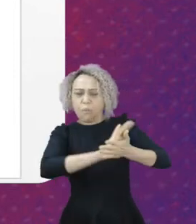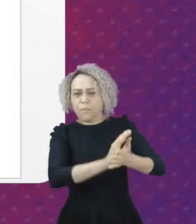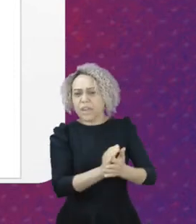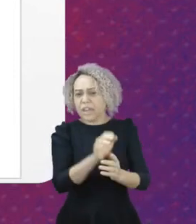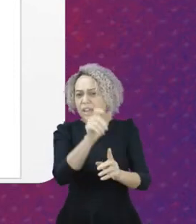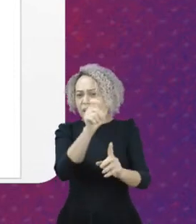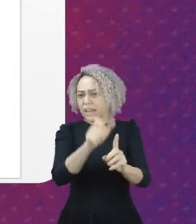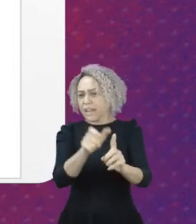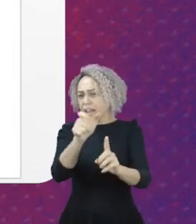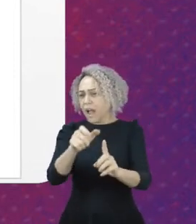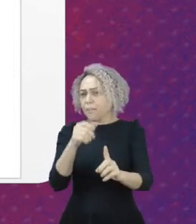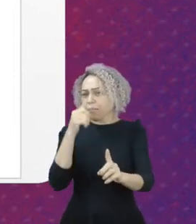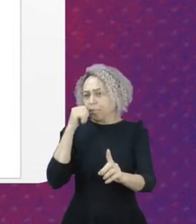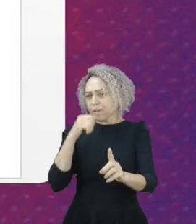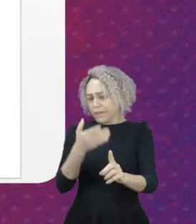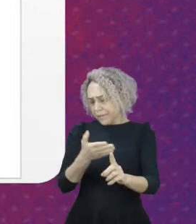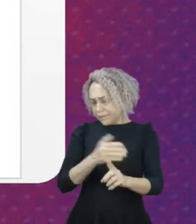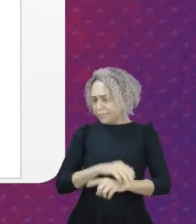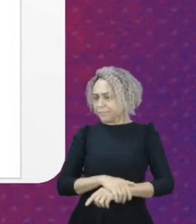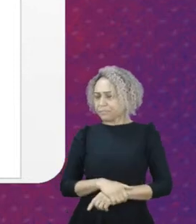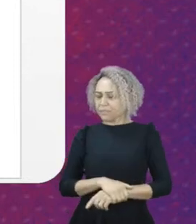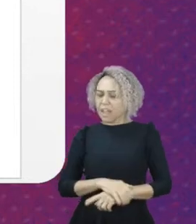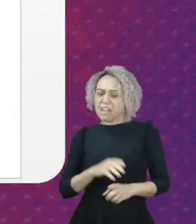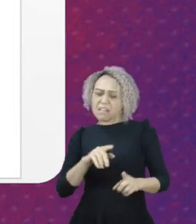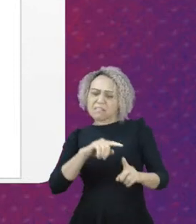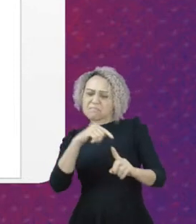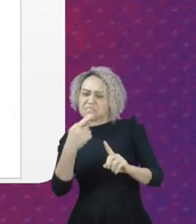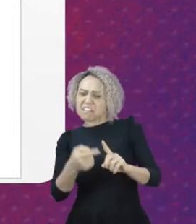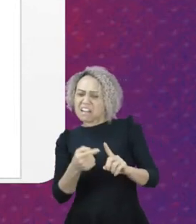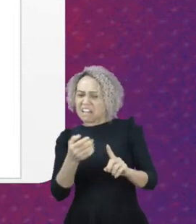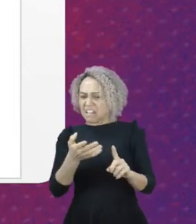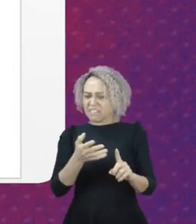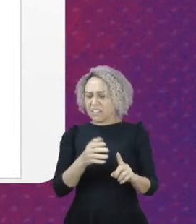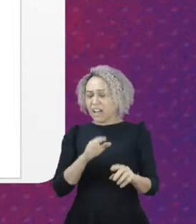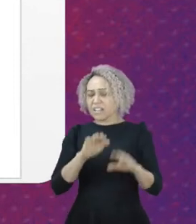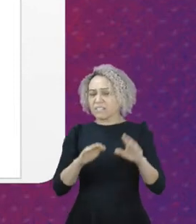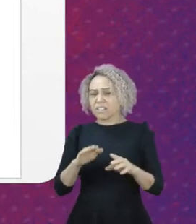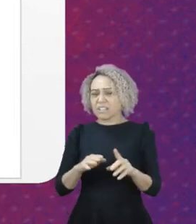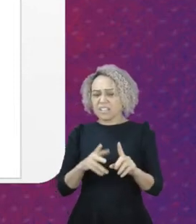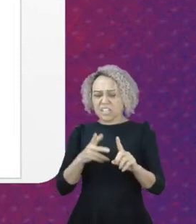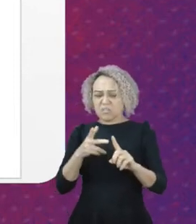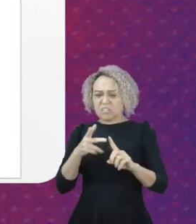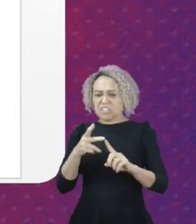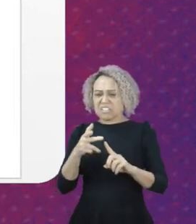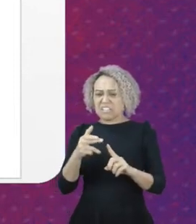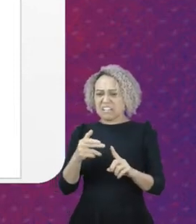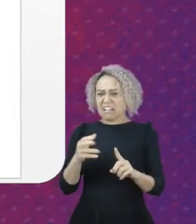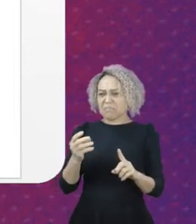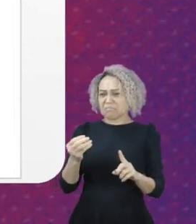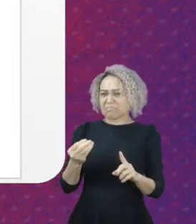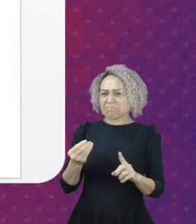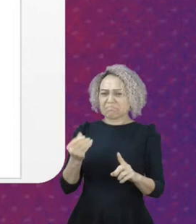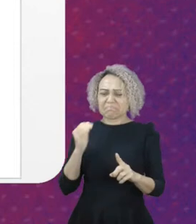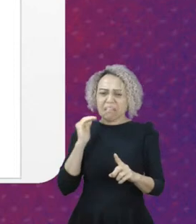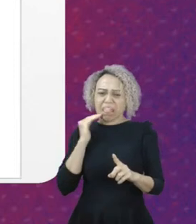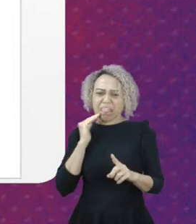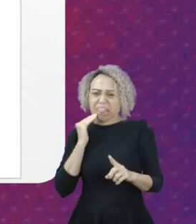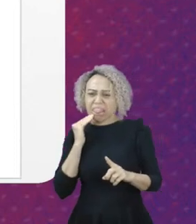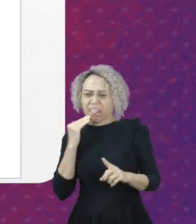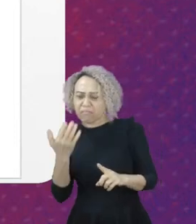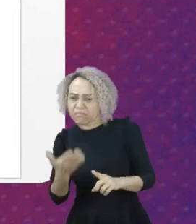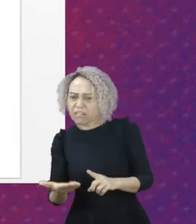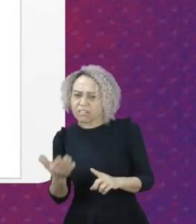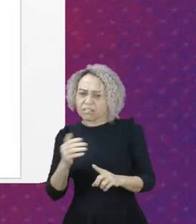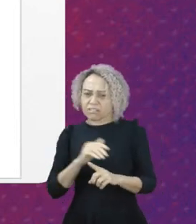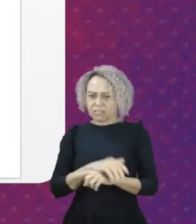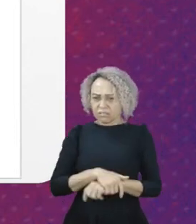grandes marcas, né? Cirurgias mal feitas, é, também isso acontece